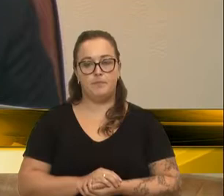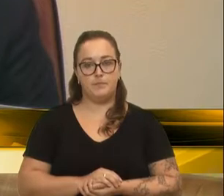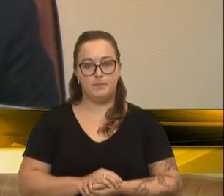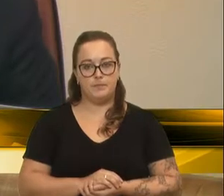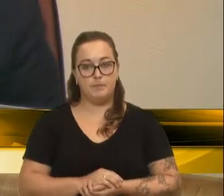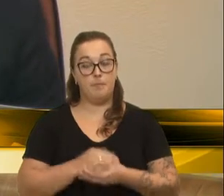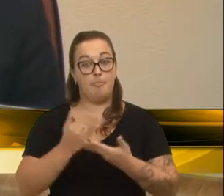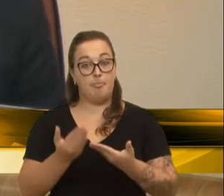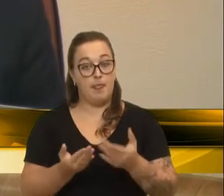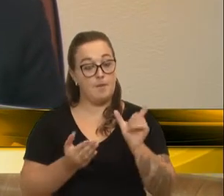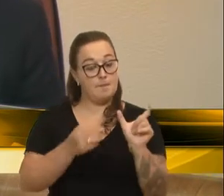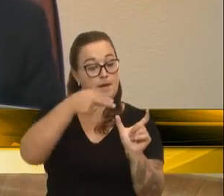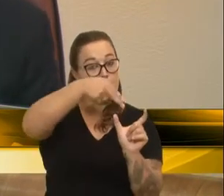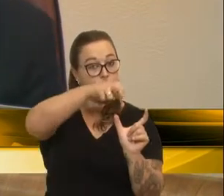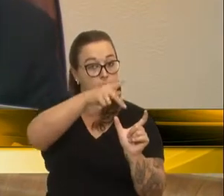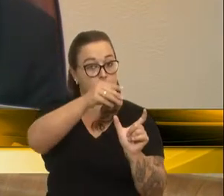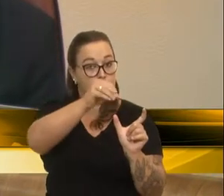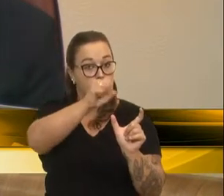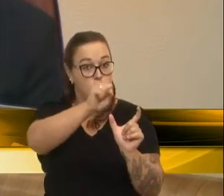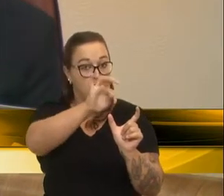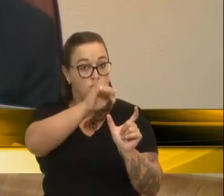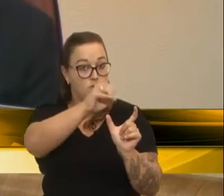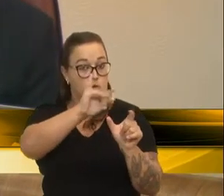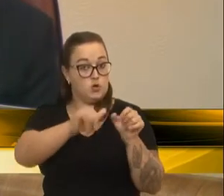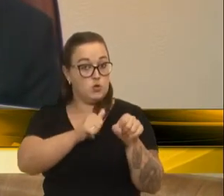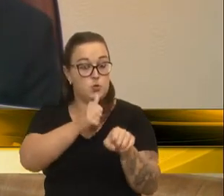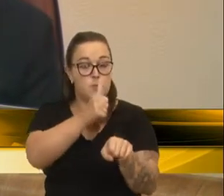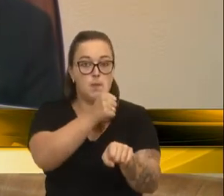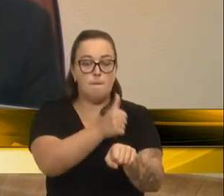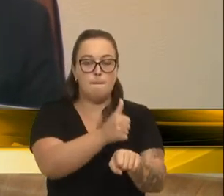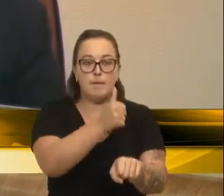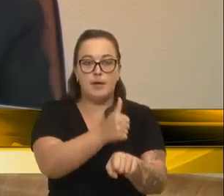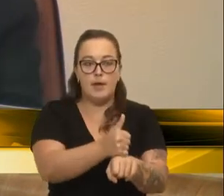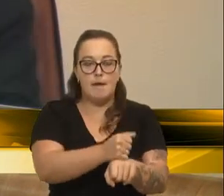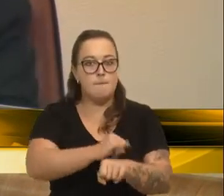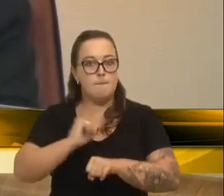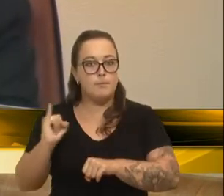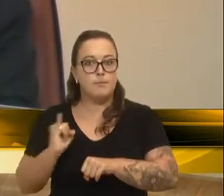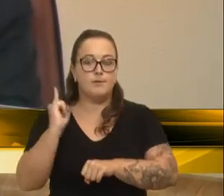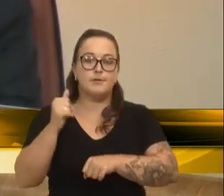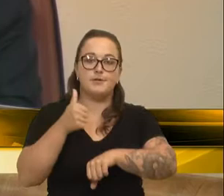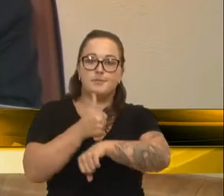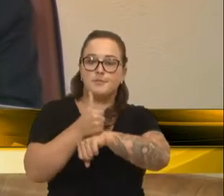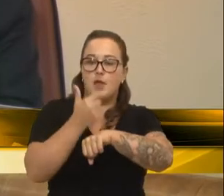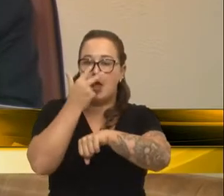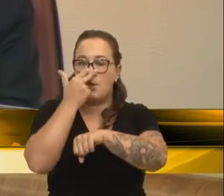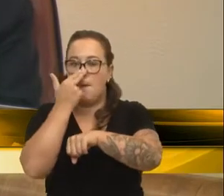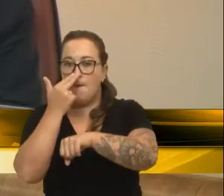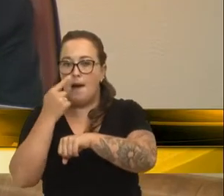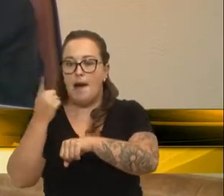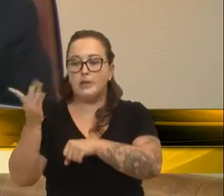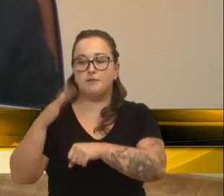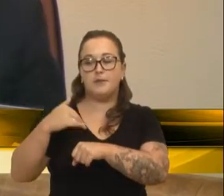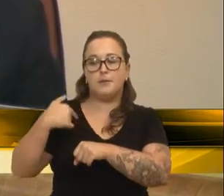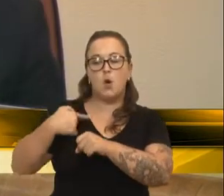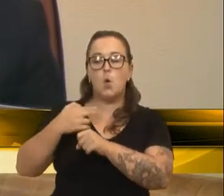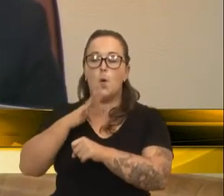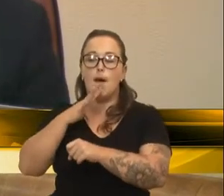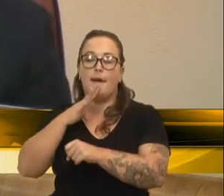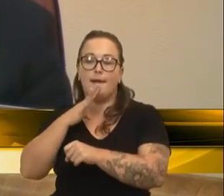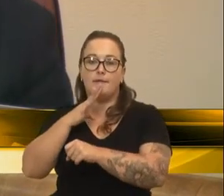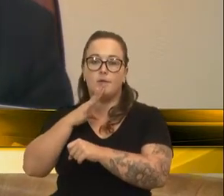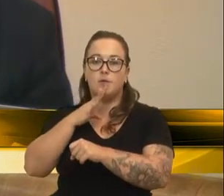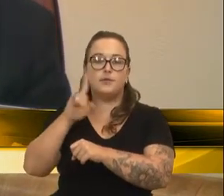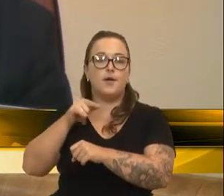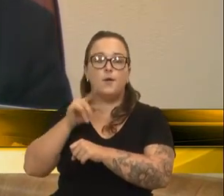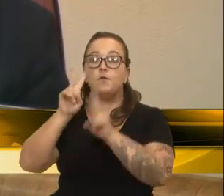O nepotismo substitui a lógica do mérito profissional pelo compadrio e é uma infração que pode